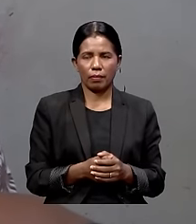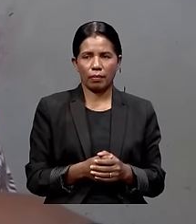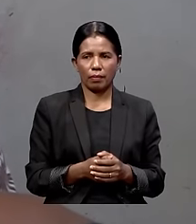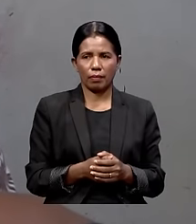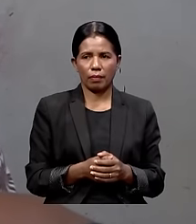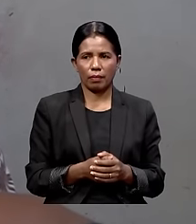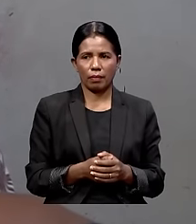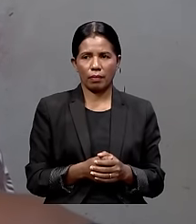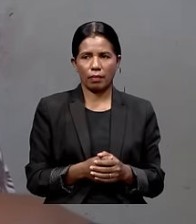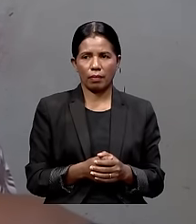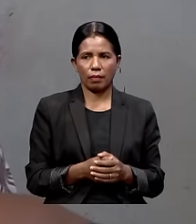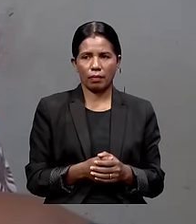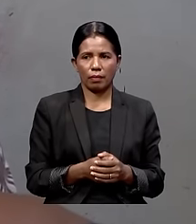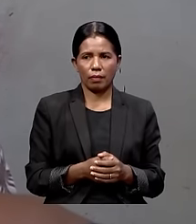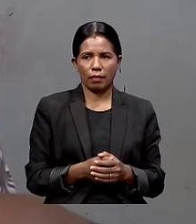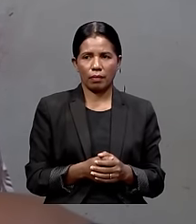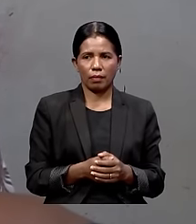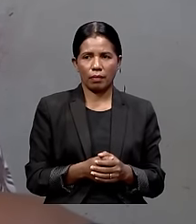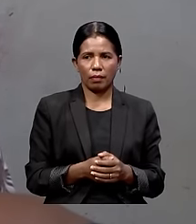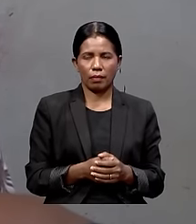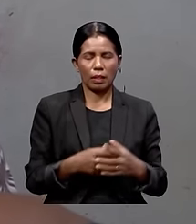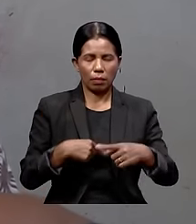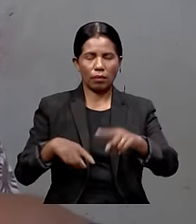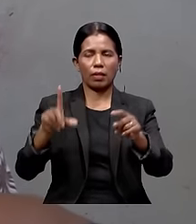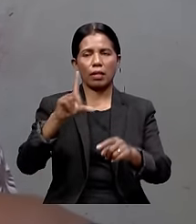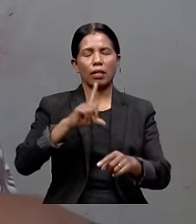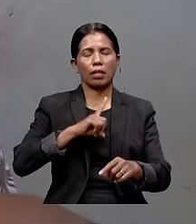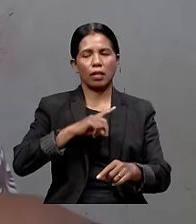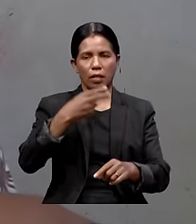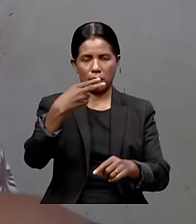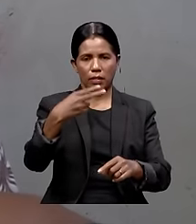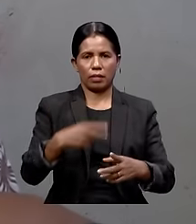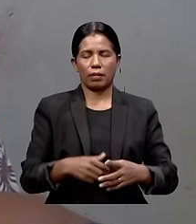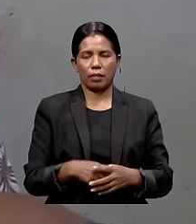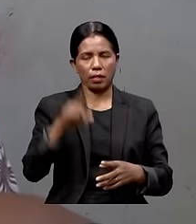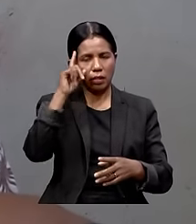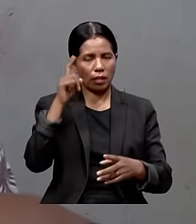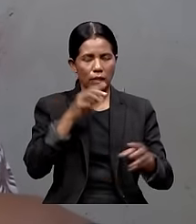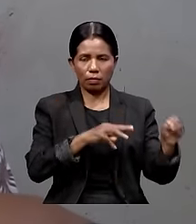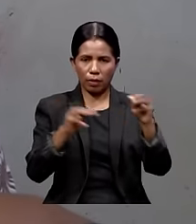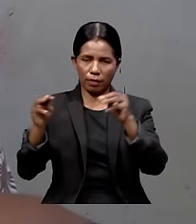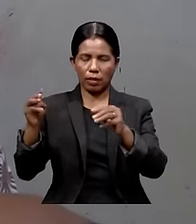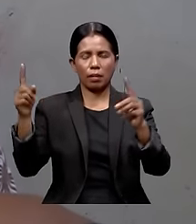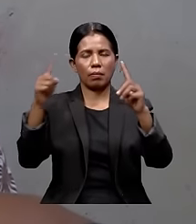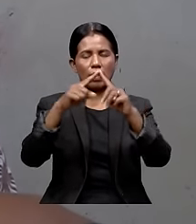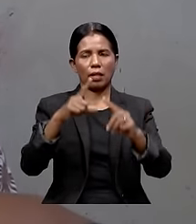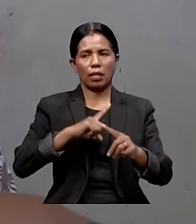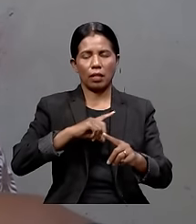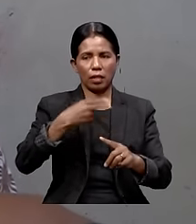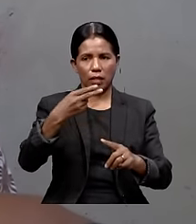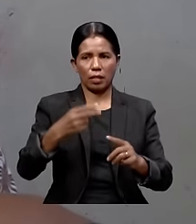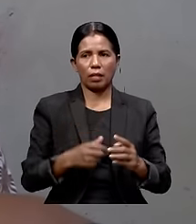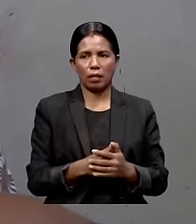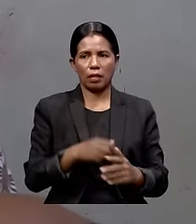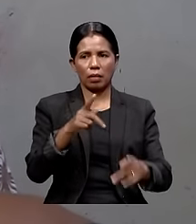ia o ia lahani ba fali lahani ia lahani ni mes kal han se be e mes ka